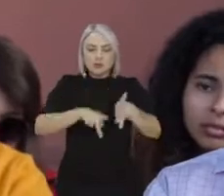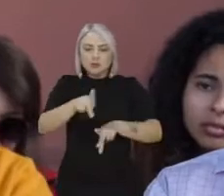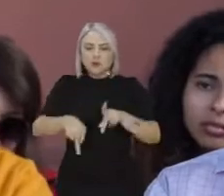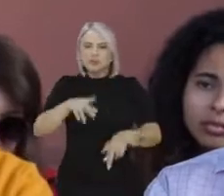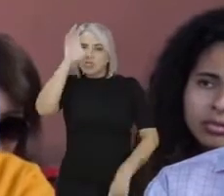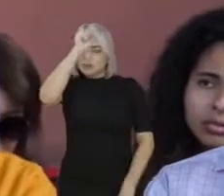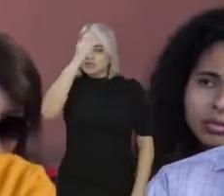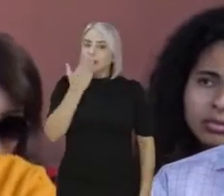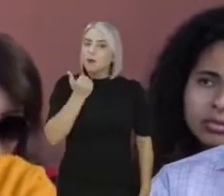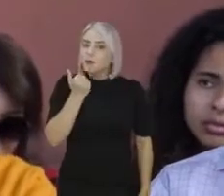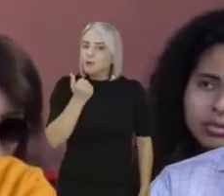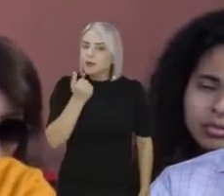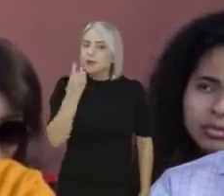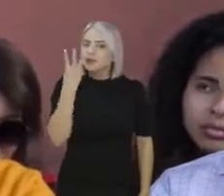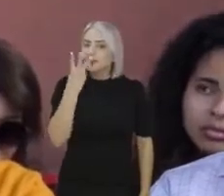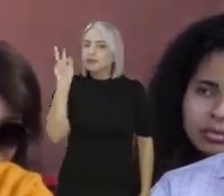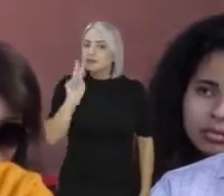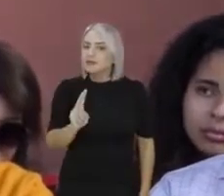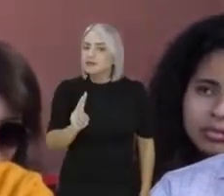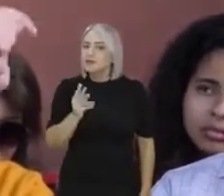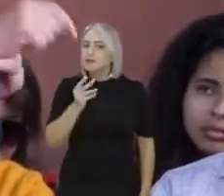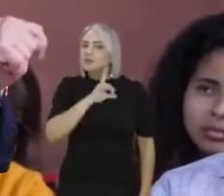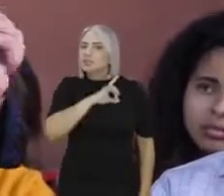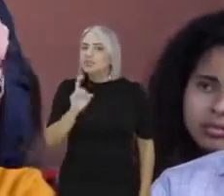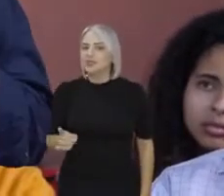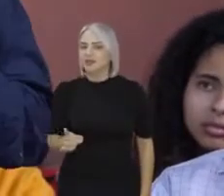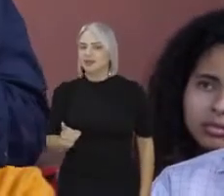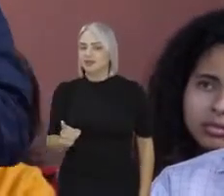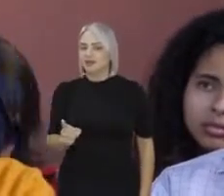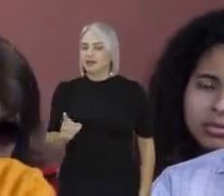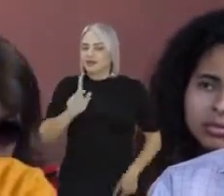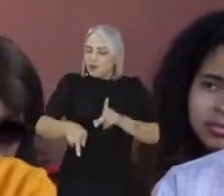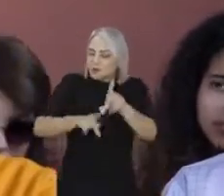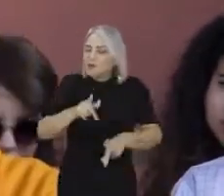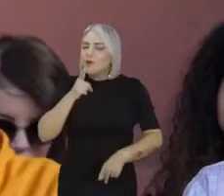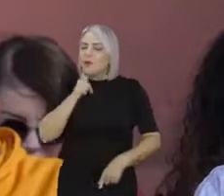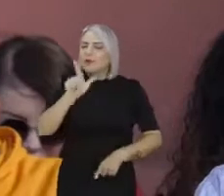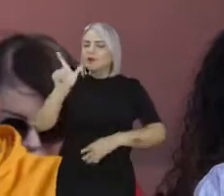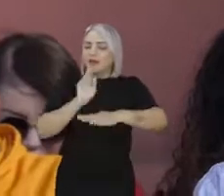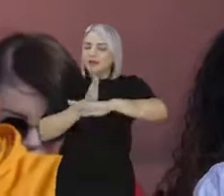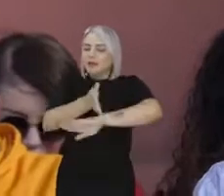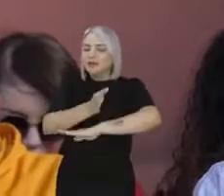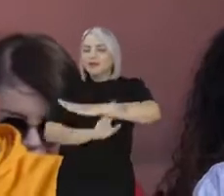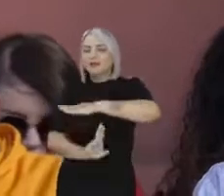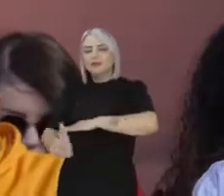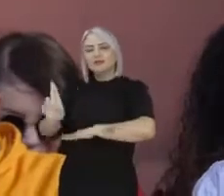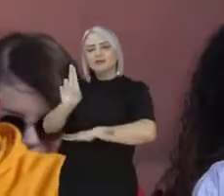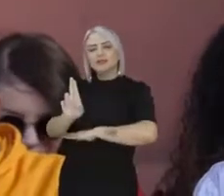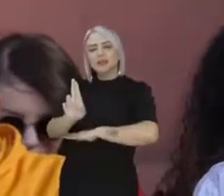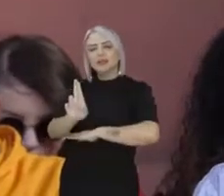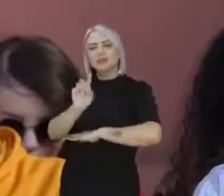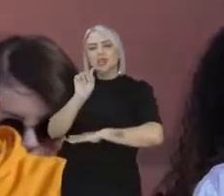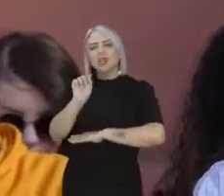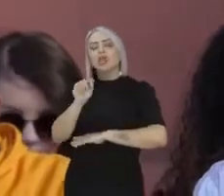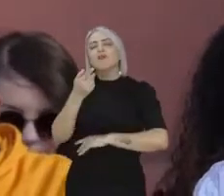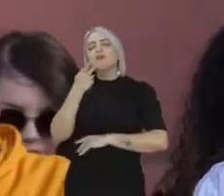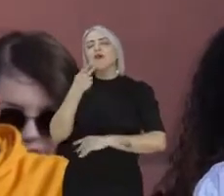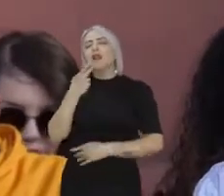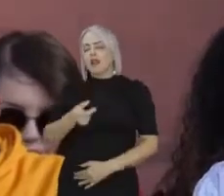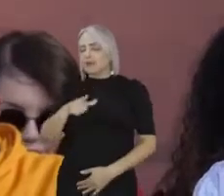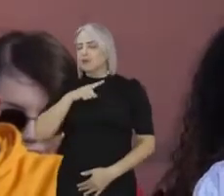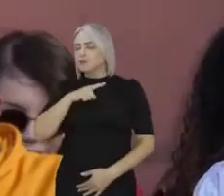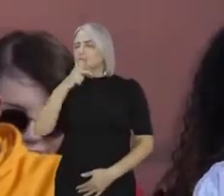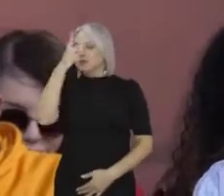dia. Esse país, o povo tinha alcançado a universidade. Eu vou dar um dado para vocês. Tem muita gente que não sabe